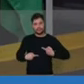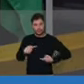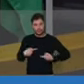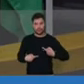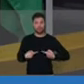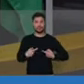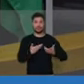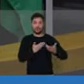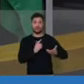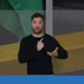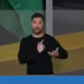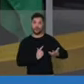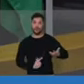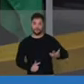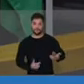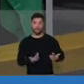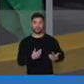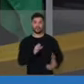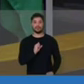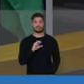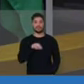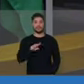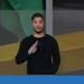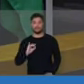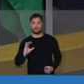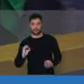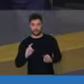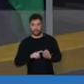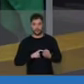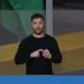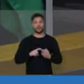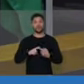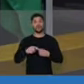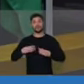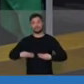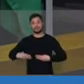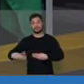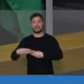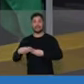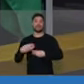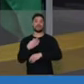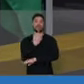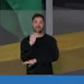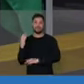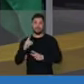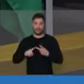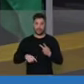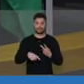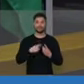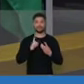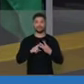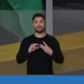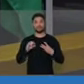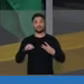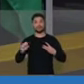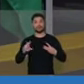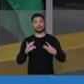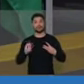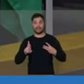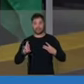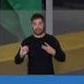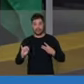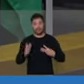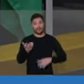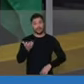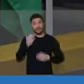governo junto com icmbio junto com o meio ambiente com Agu com spu sri então eu quero